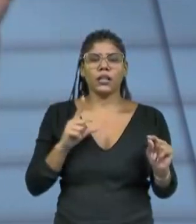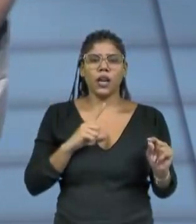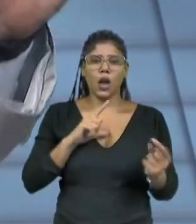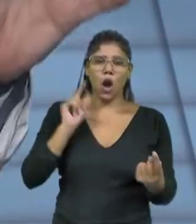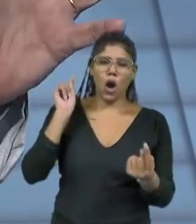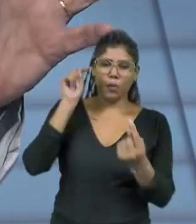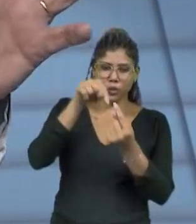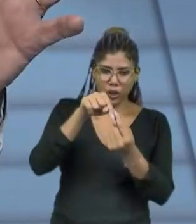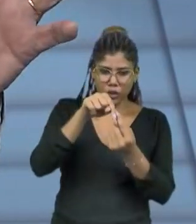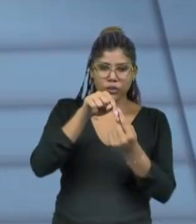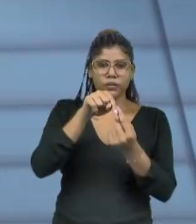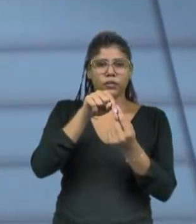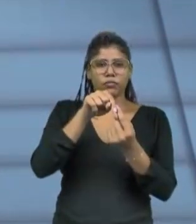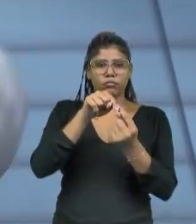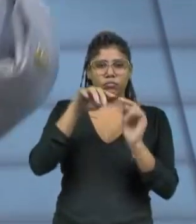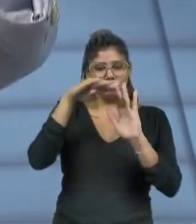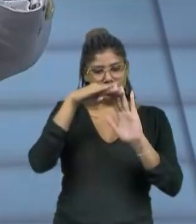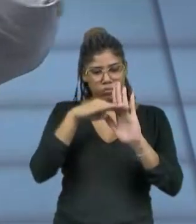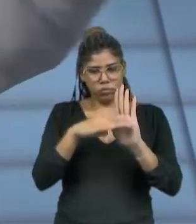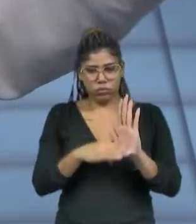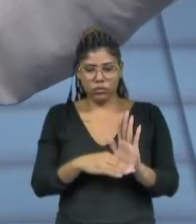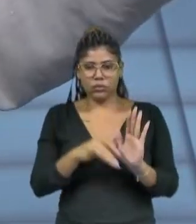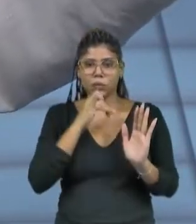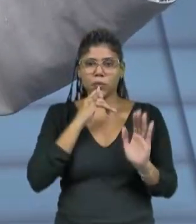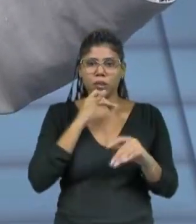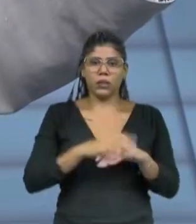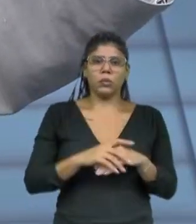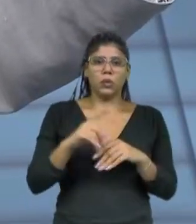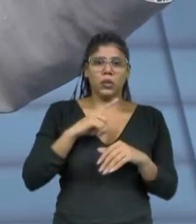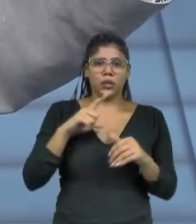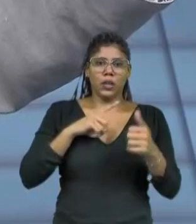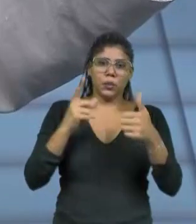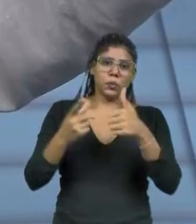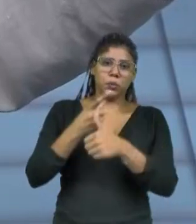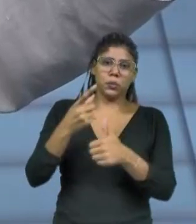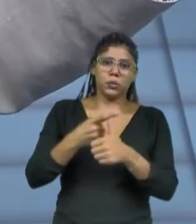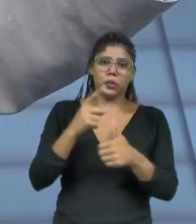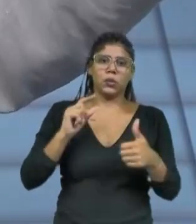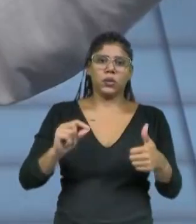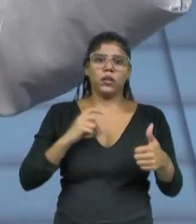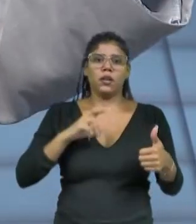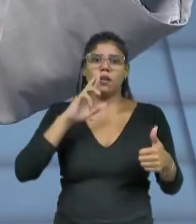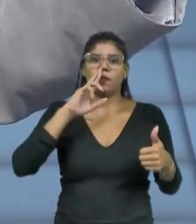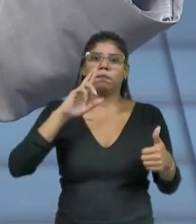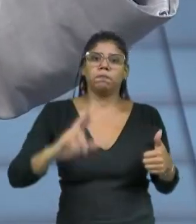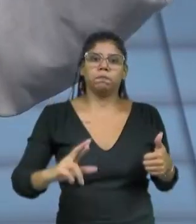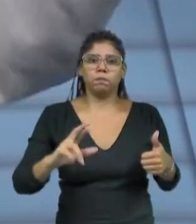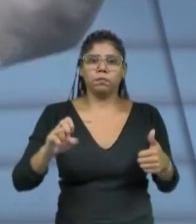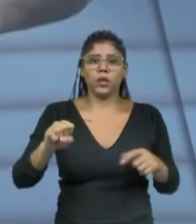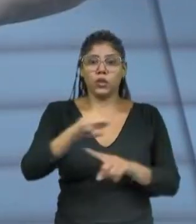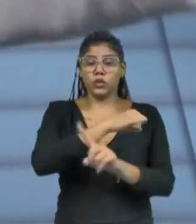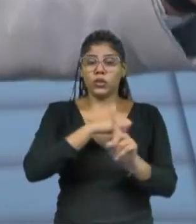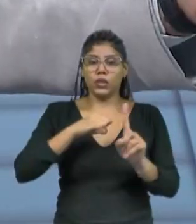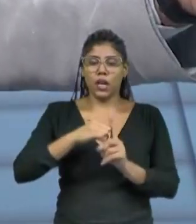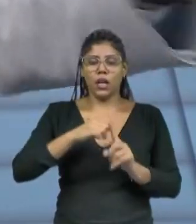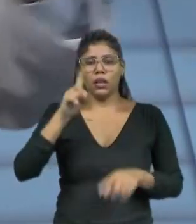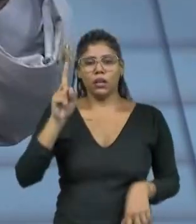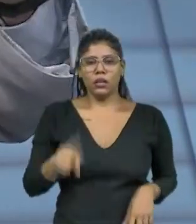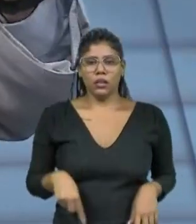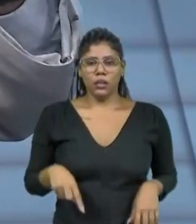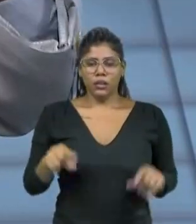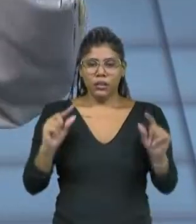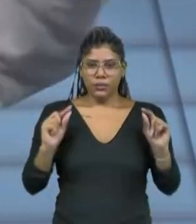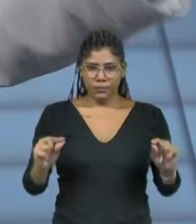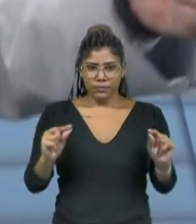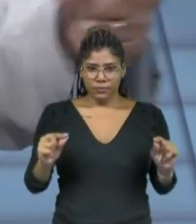objetivos em algumas dimensões. Então, aqui em cima você tem o que a gente chama dos resultados para a sociedade, que é a